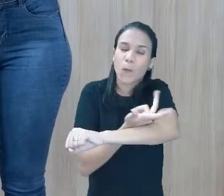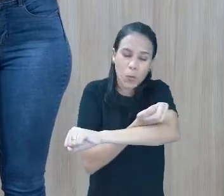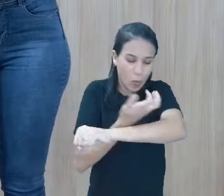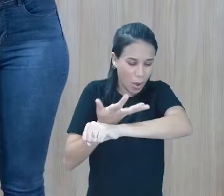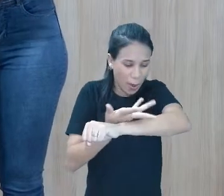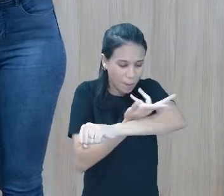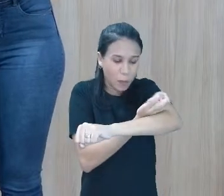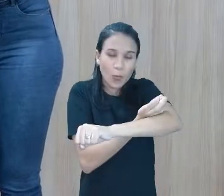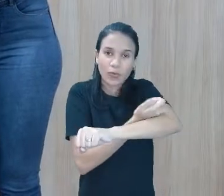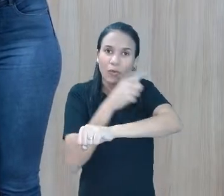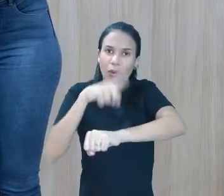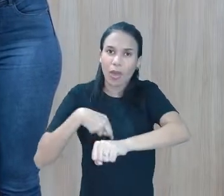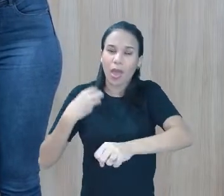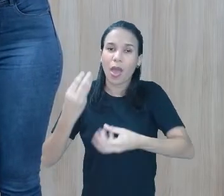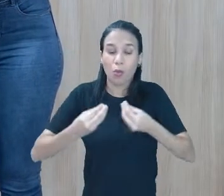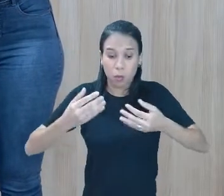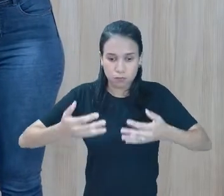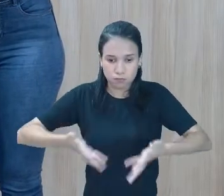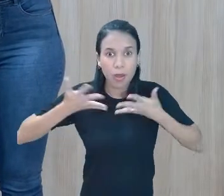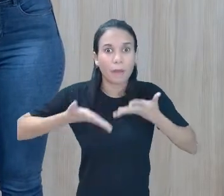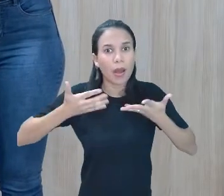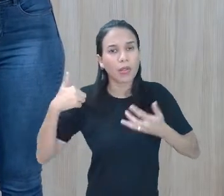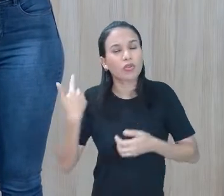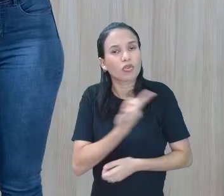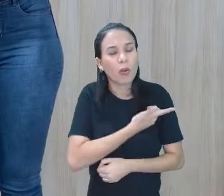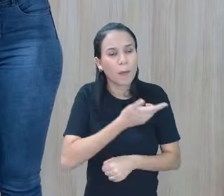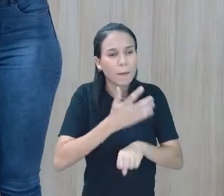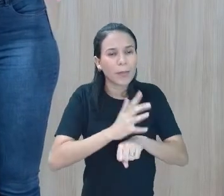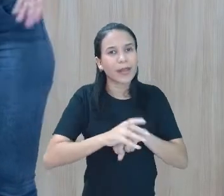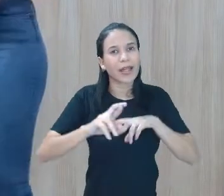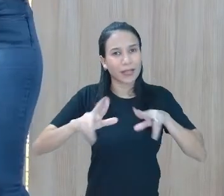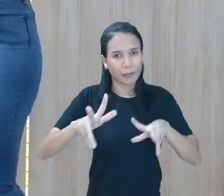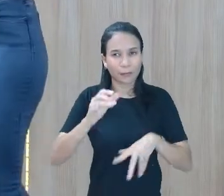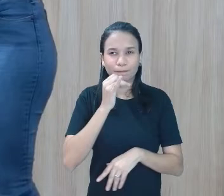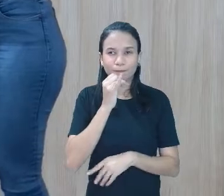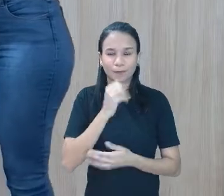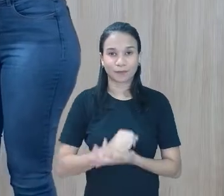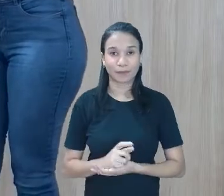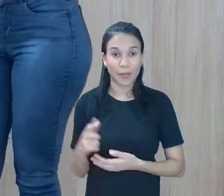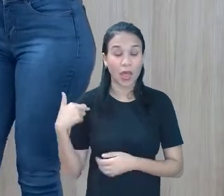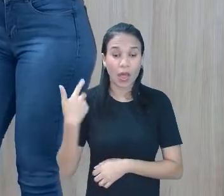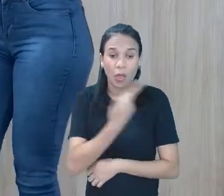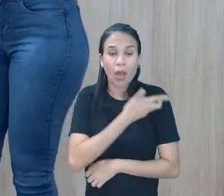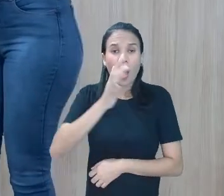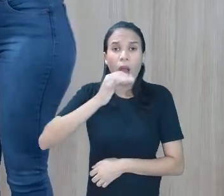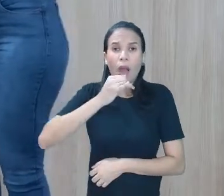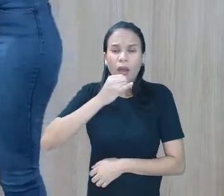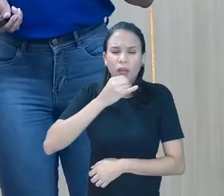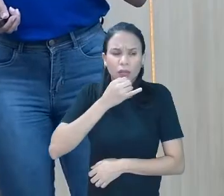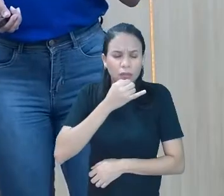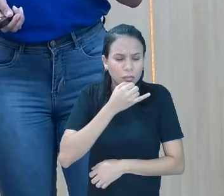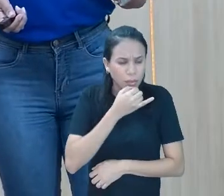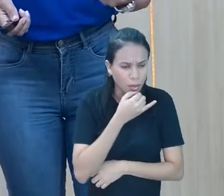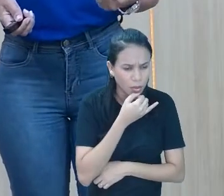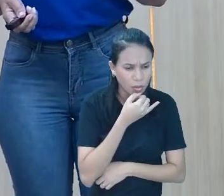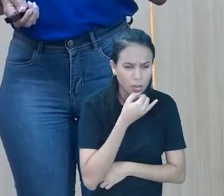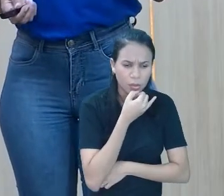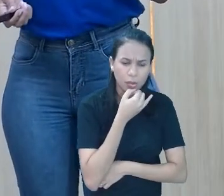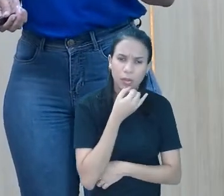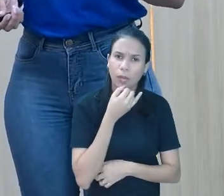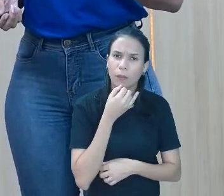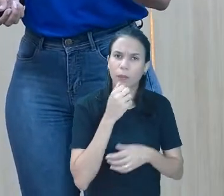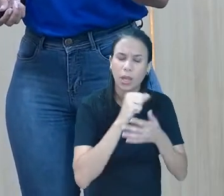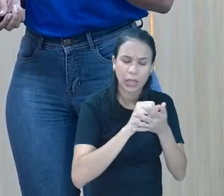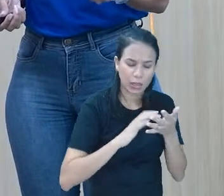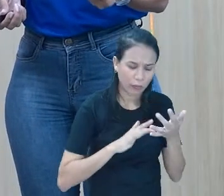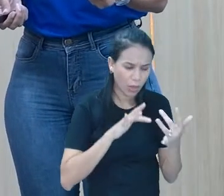a gente realize as coisas de maneiras muito diferentes, né? Quando a gente está muito triste, a resposta que a gente dá